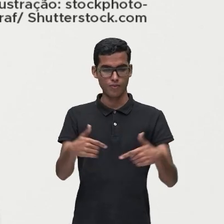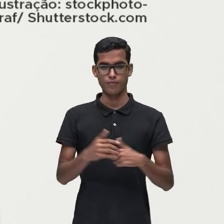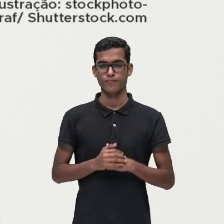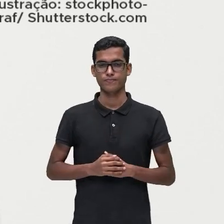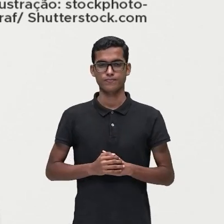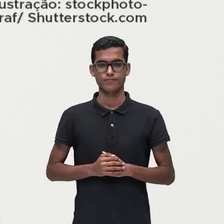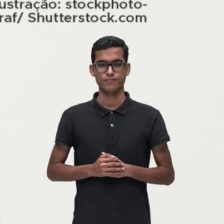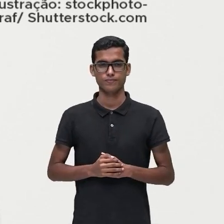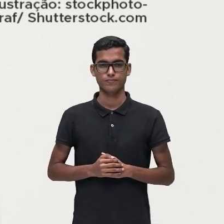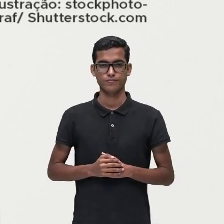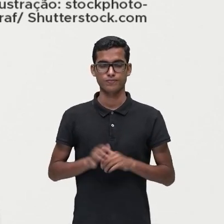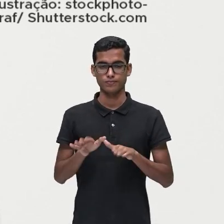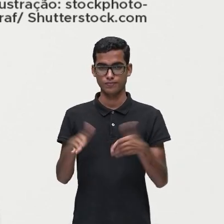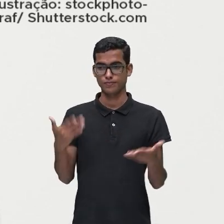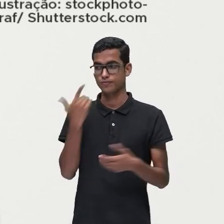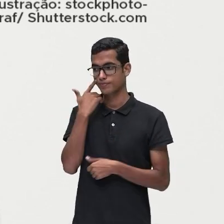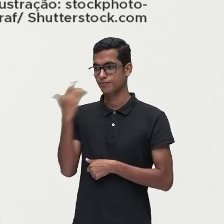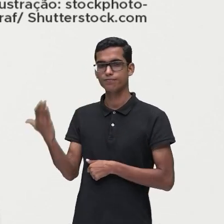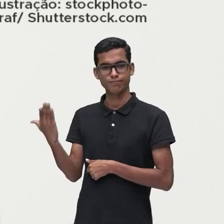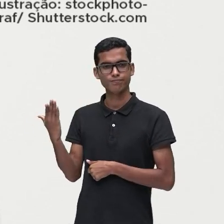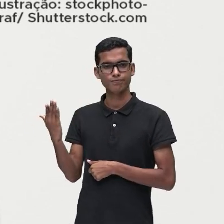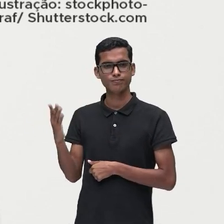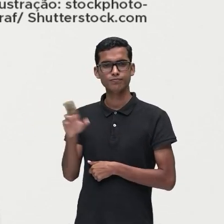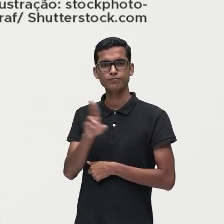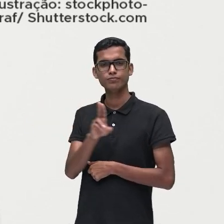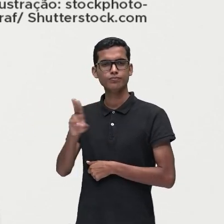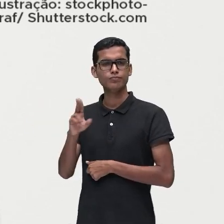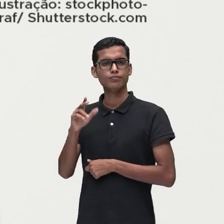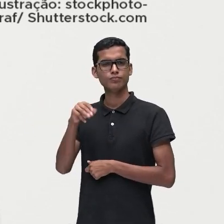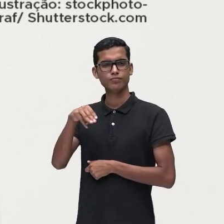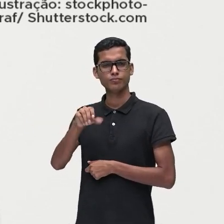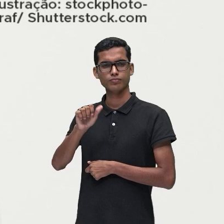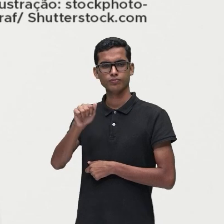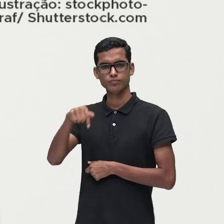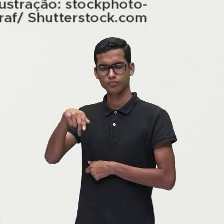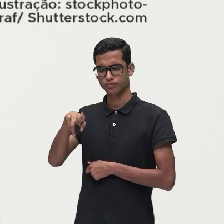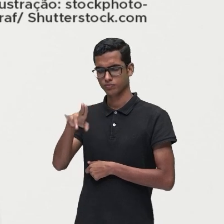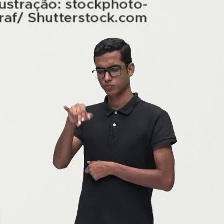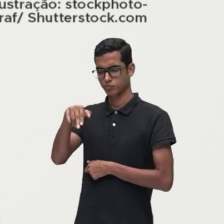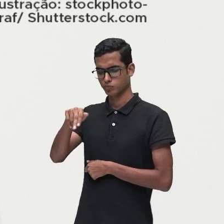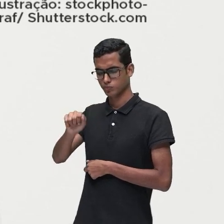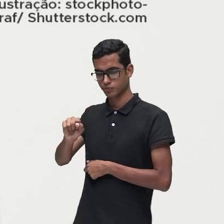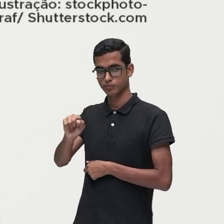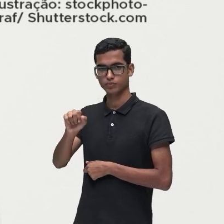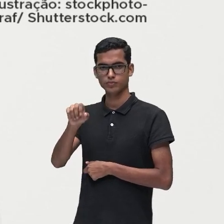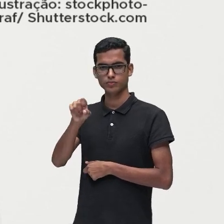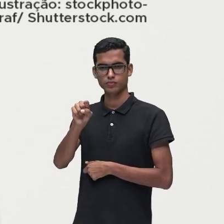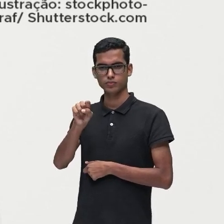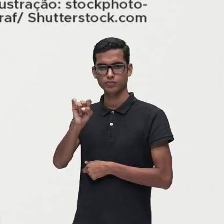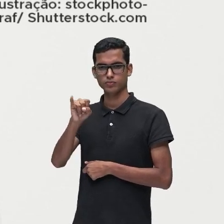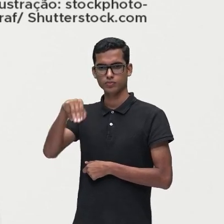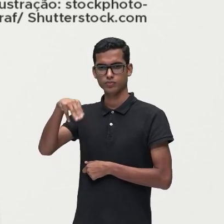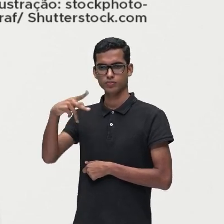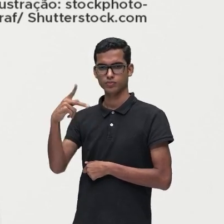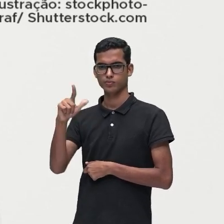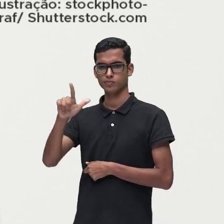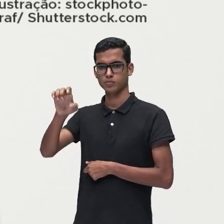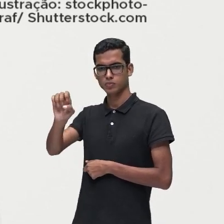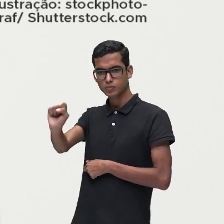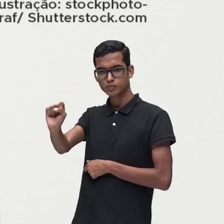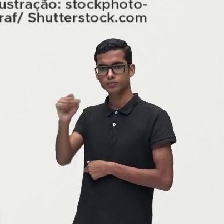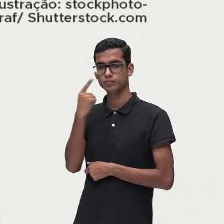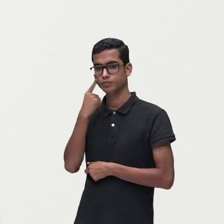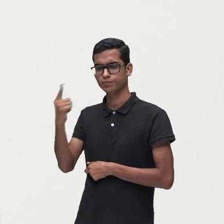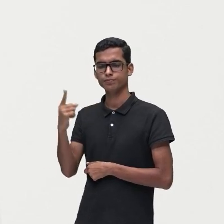dia a dia. Então, isso é o que a gente chama de máquinas simples. Ela constitui-se de